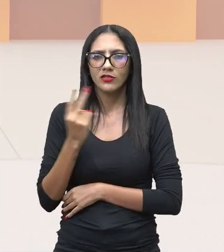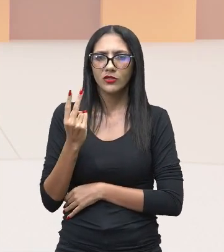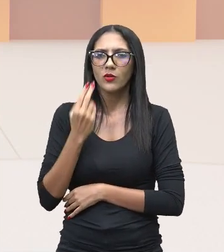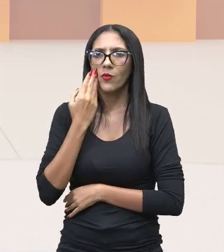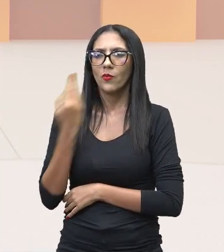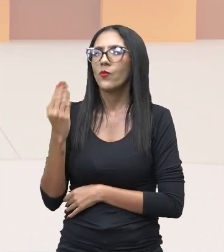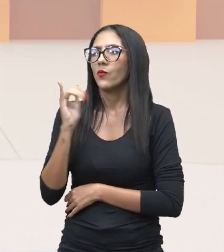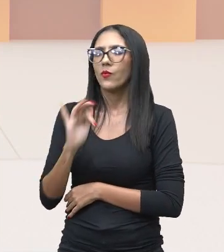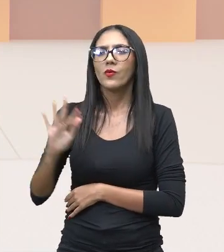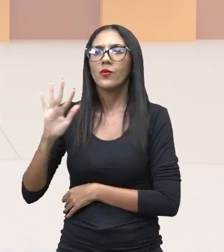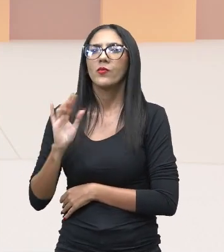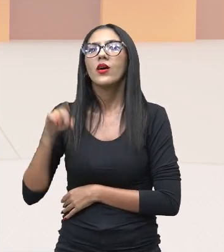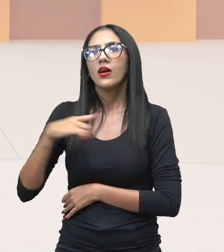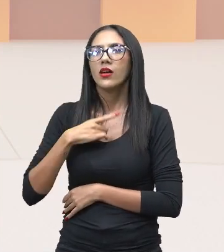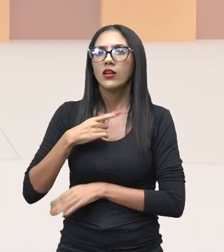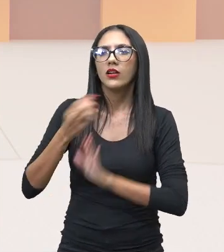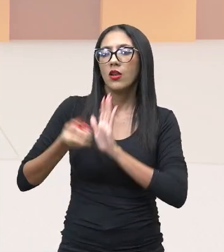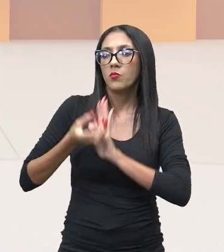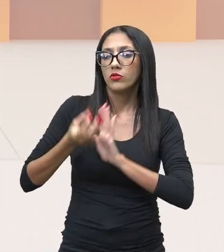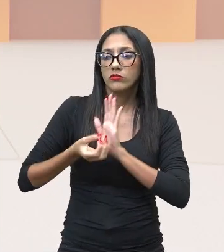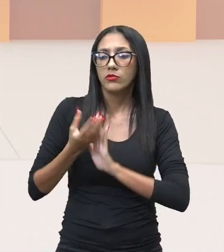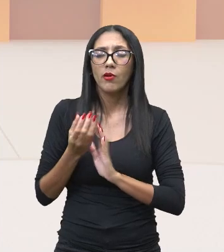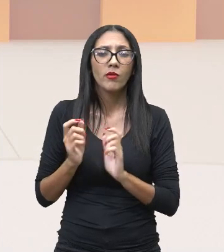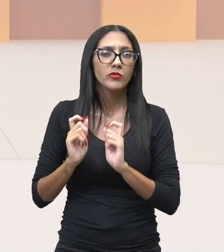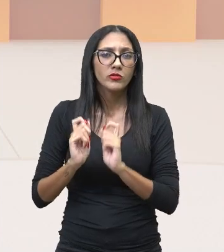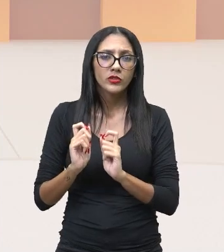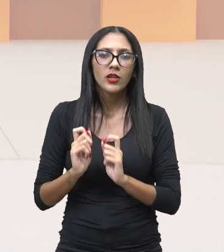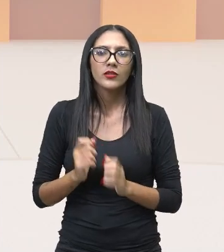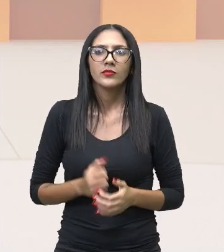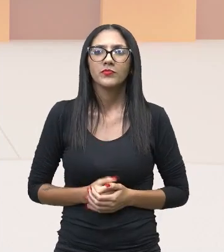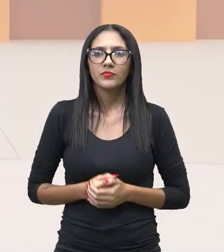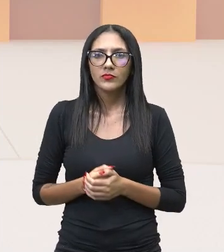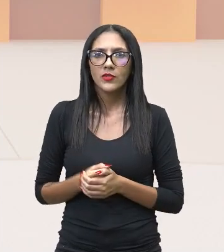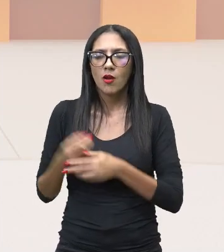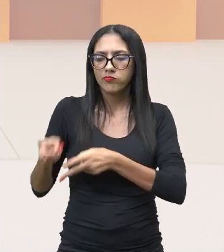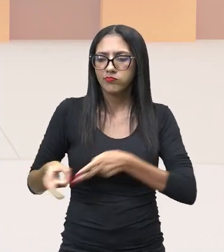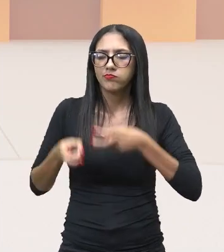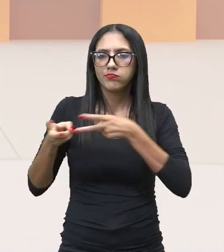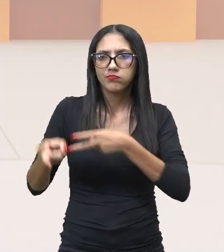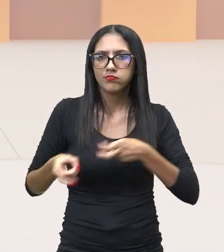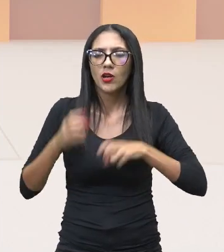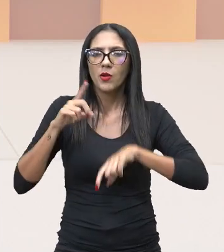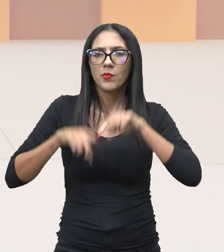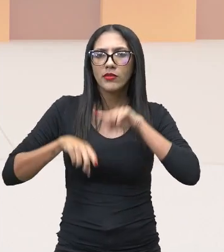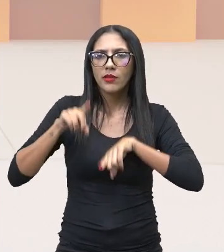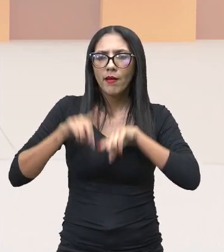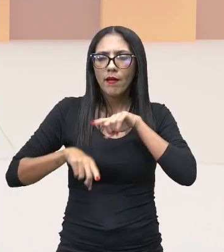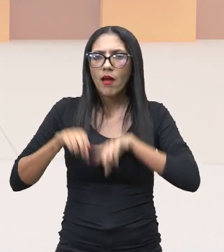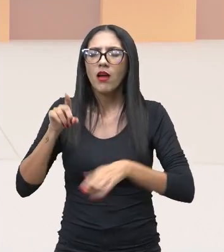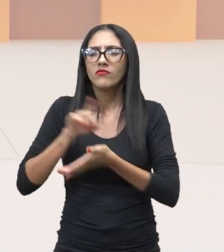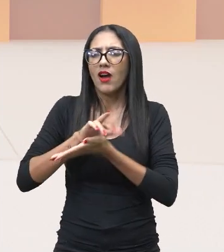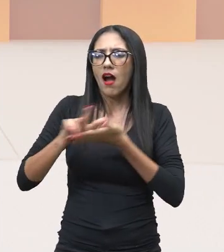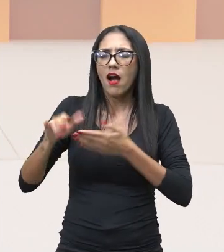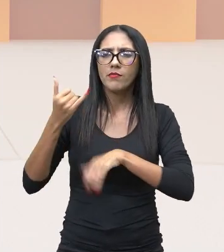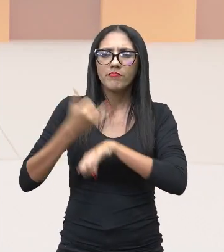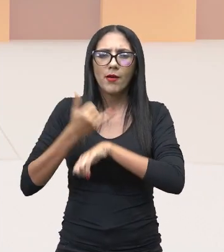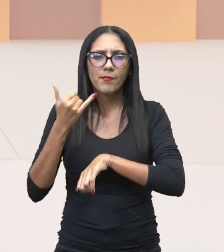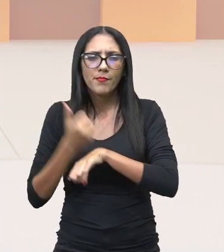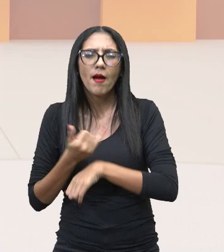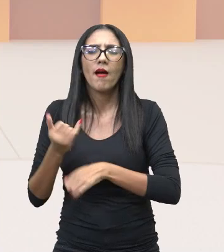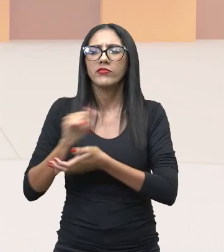para produção ali, né, de extração de jazidas minerais, né, bauxita, ferro e tudo